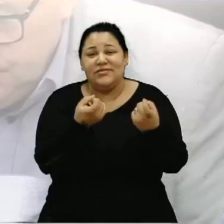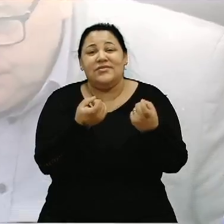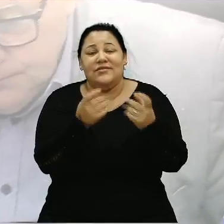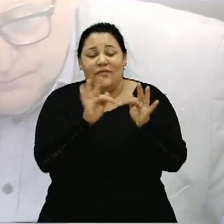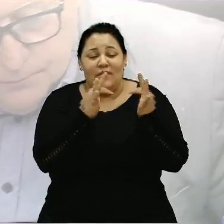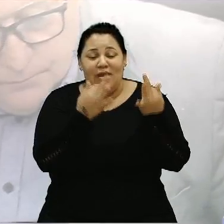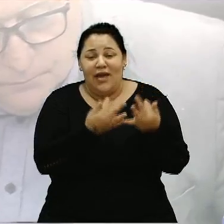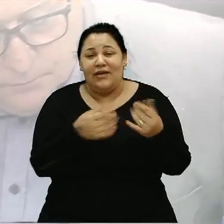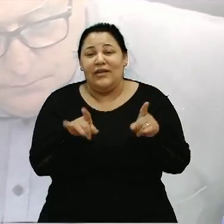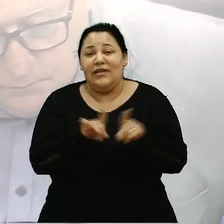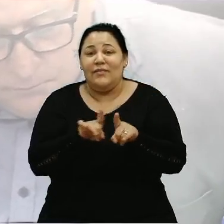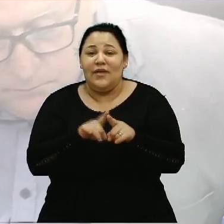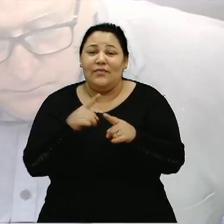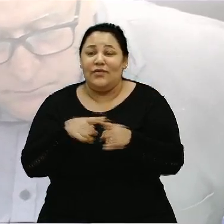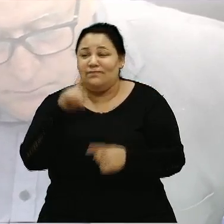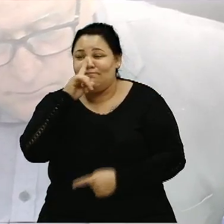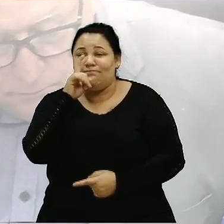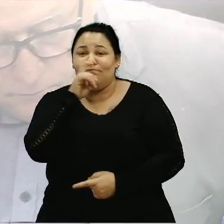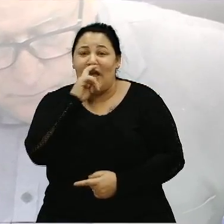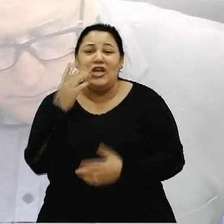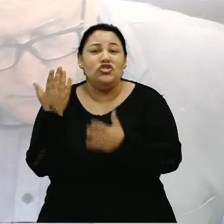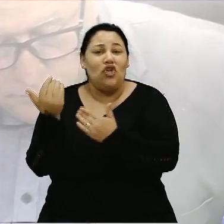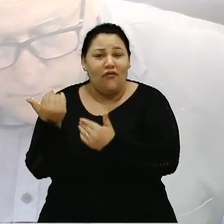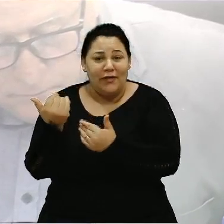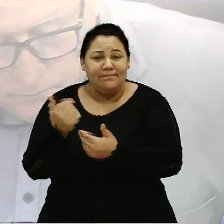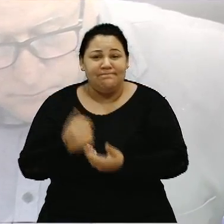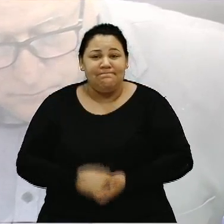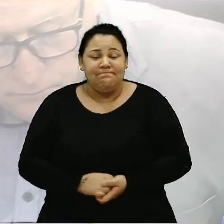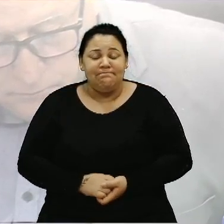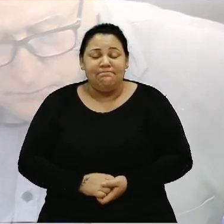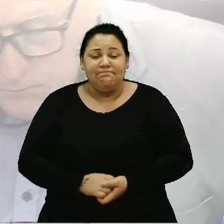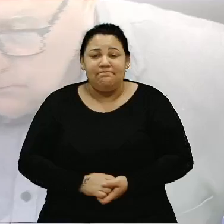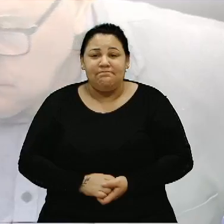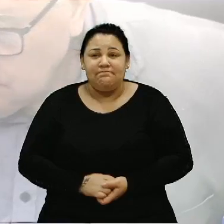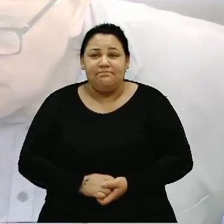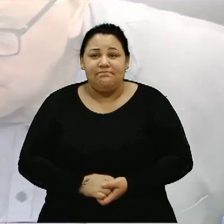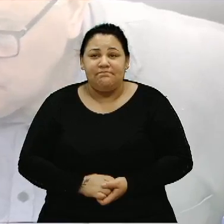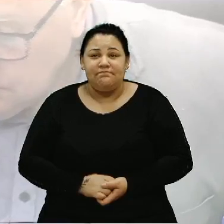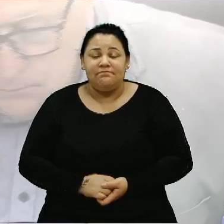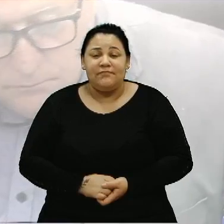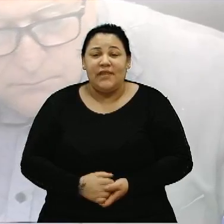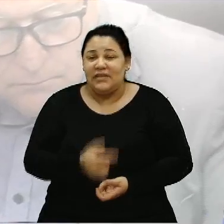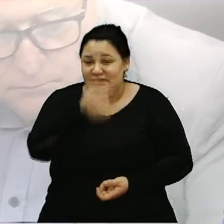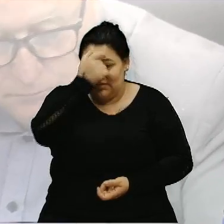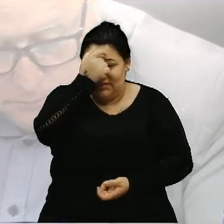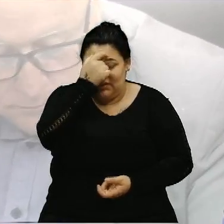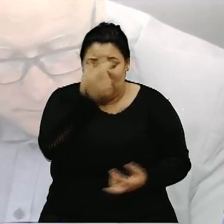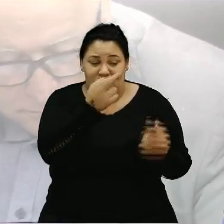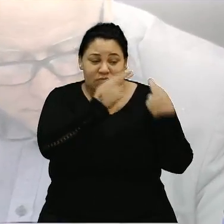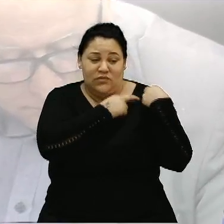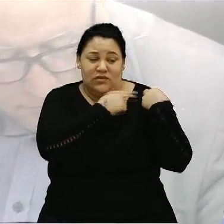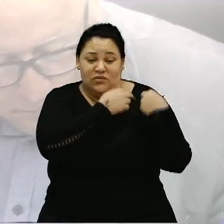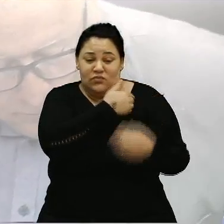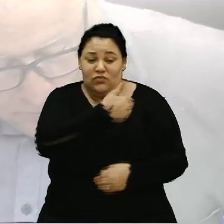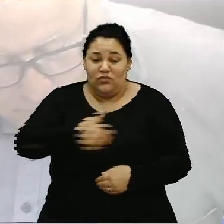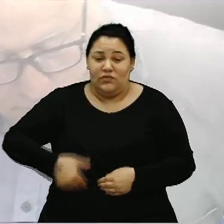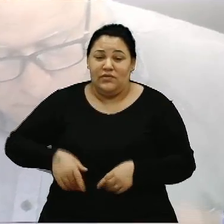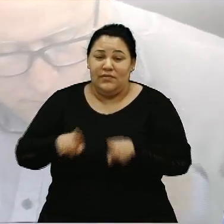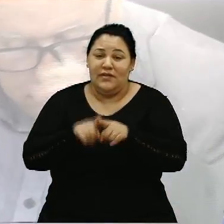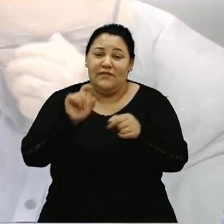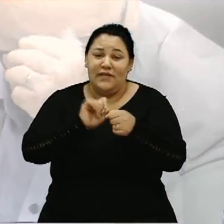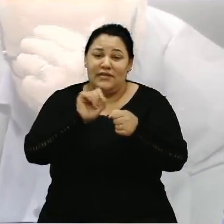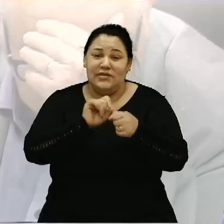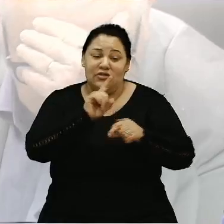na adolescência. Diante dessa situação e cientes da responsabilidade do poder público em desenvolver ações que qualifiquem a